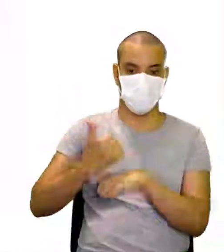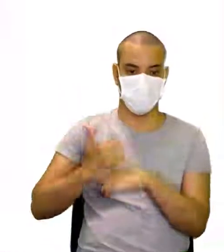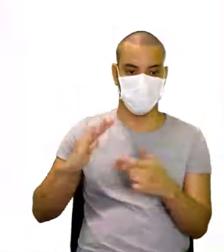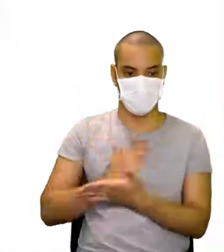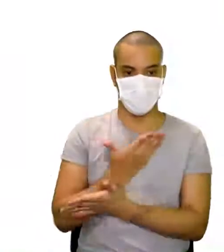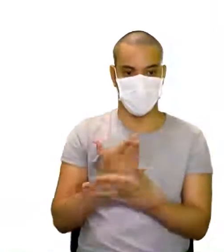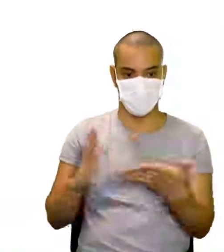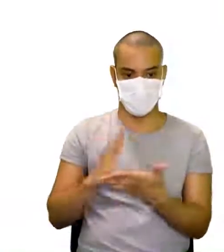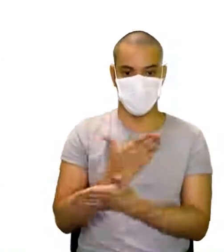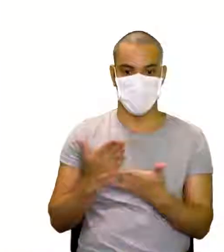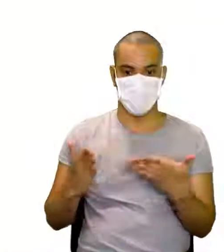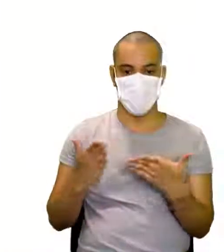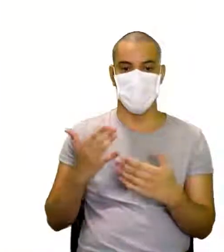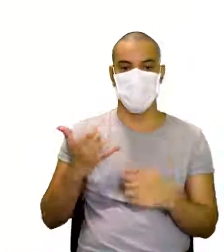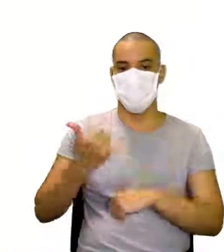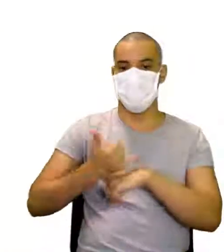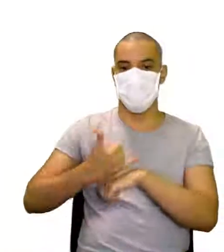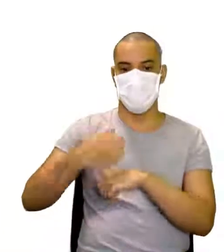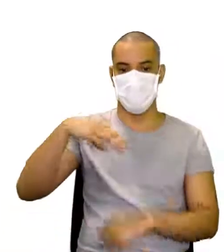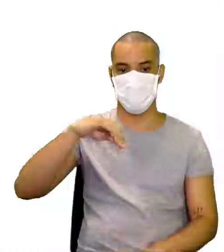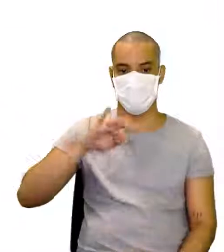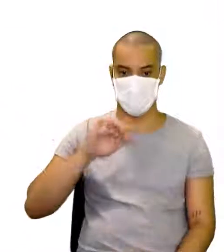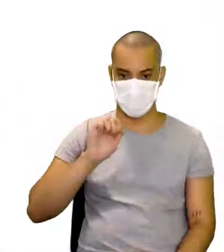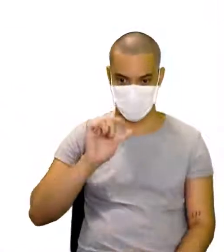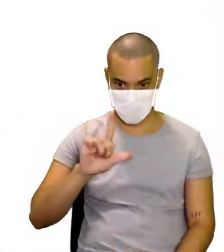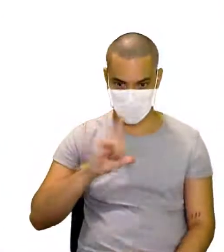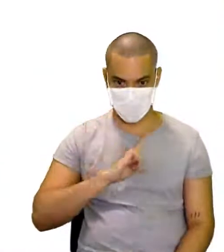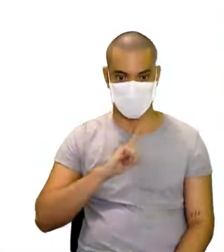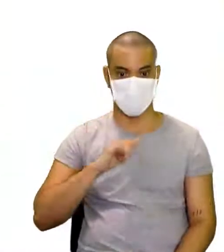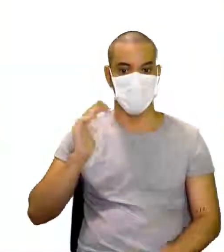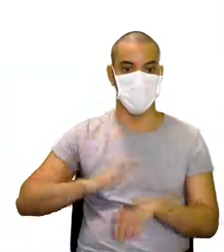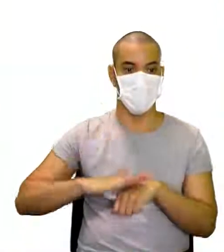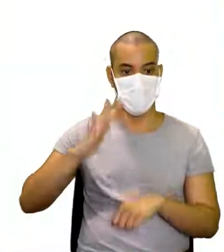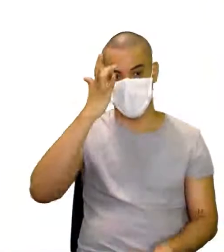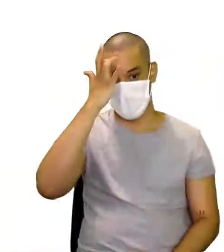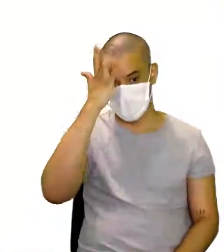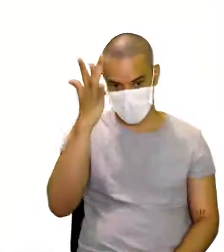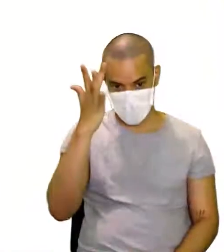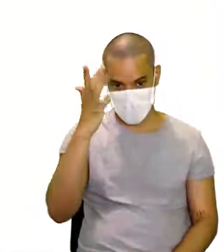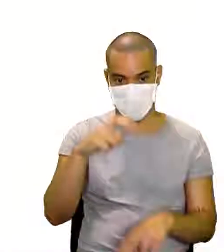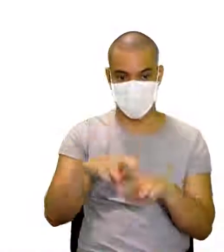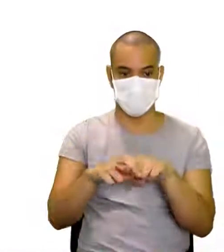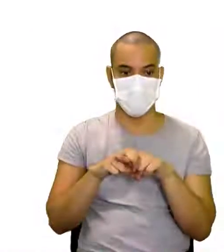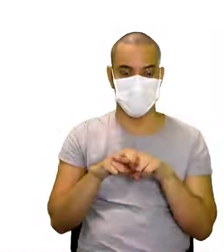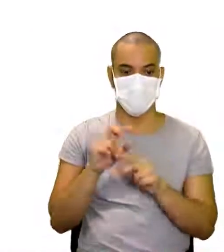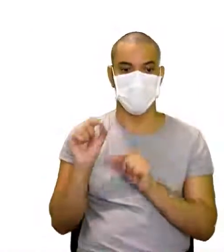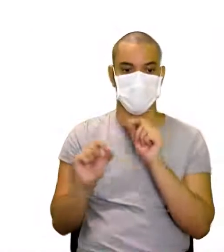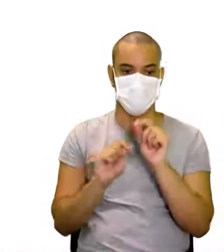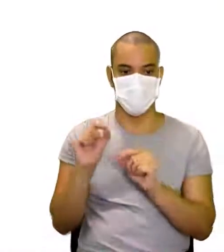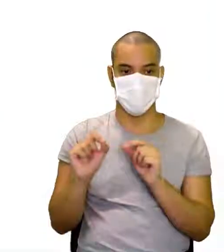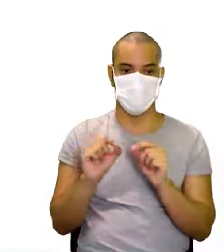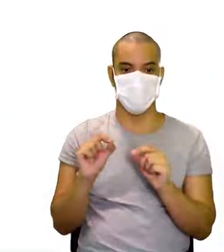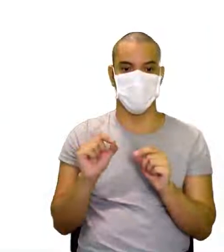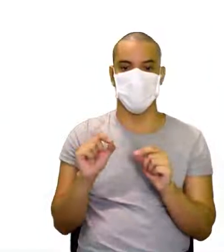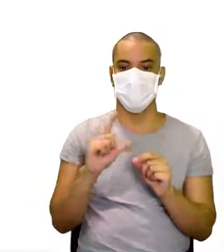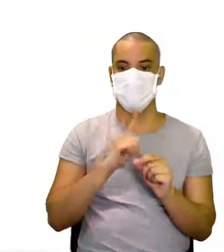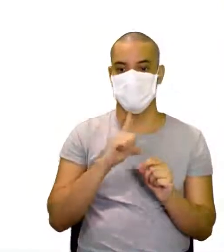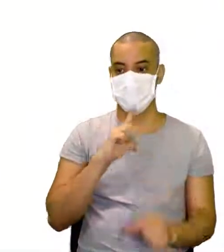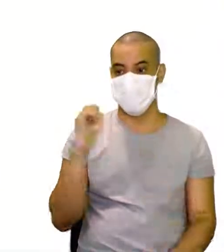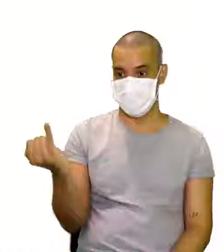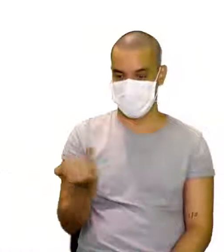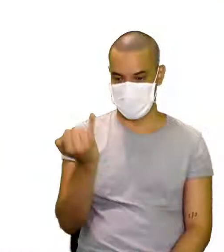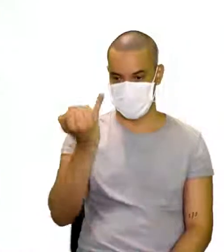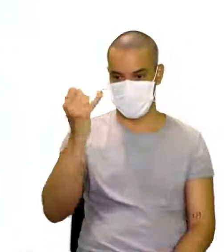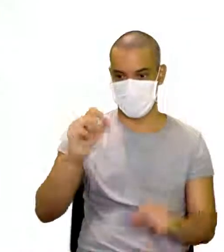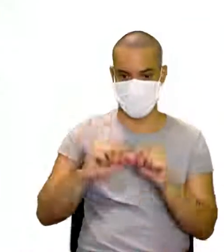ligas metálicas são corpos que se imantam mais facilmente. Por isso, os ímãs artificiais são muito importantes